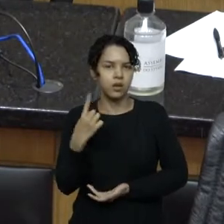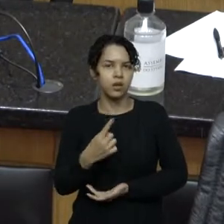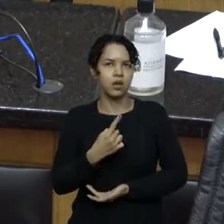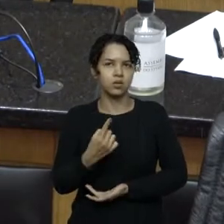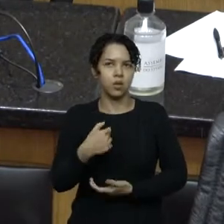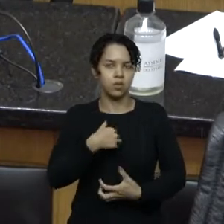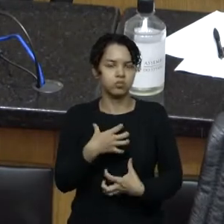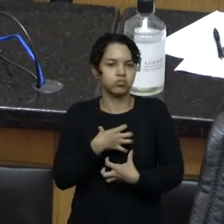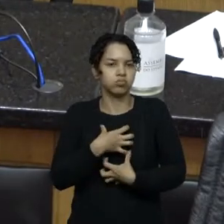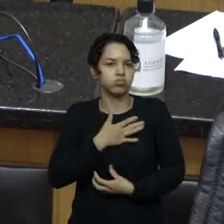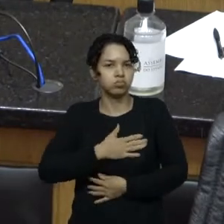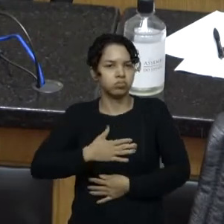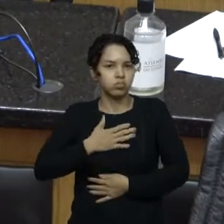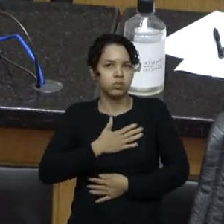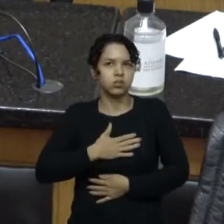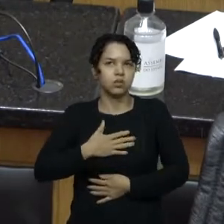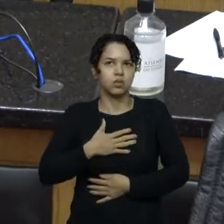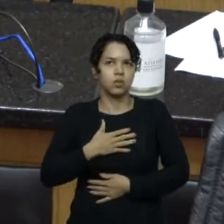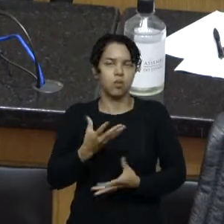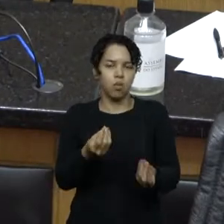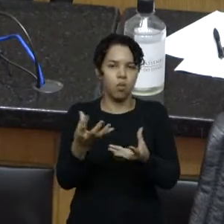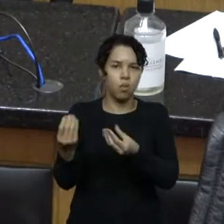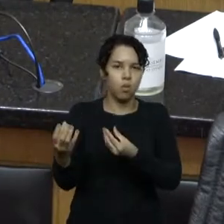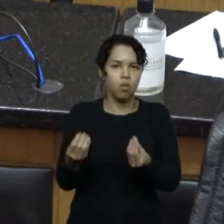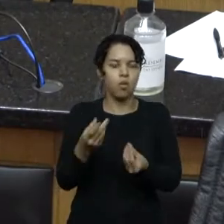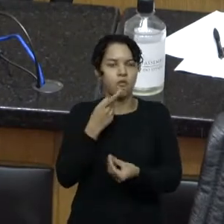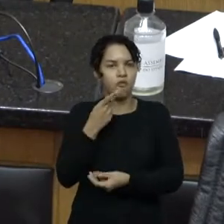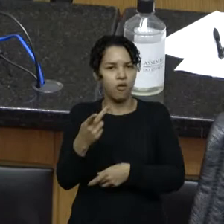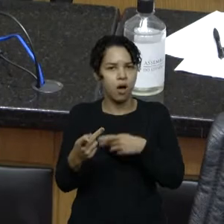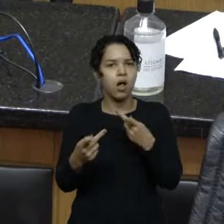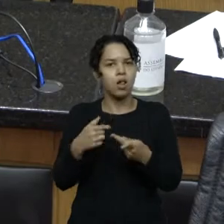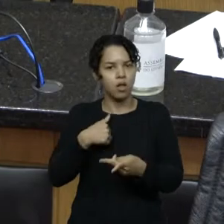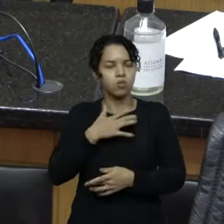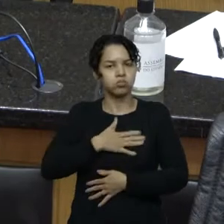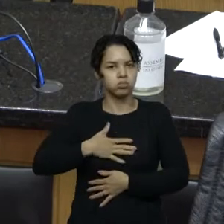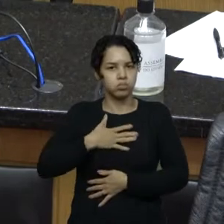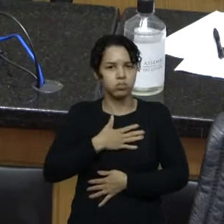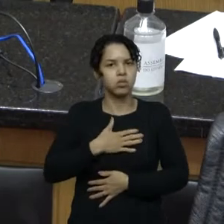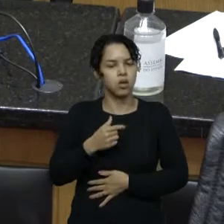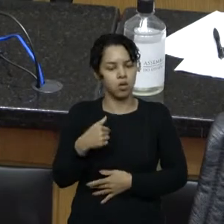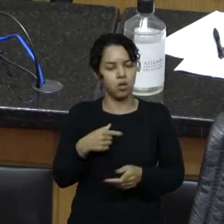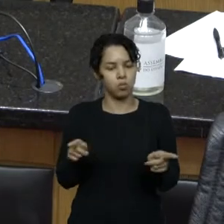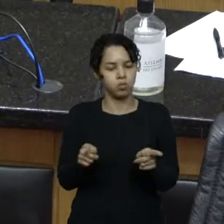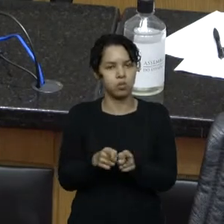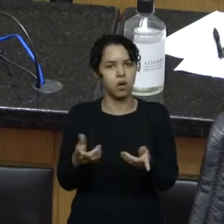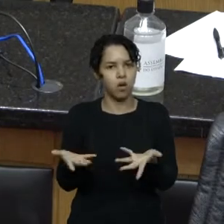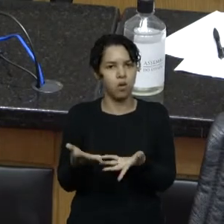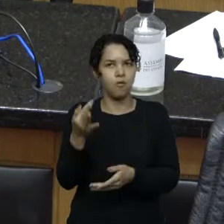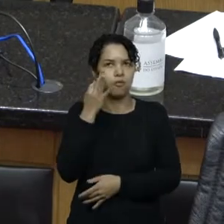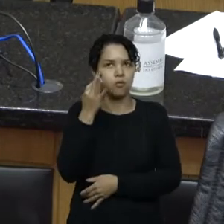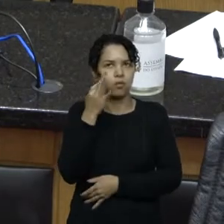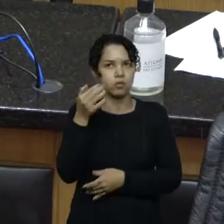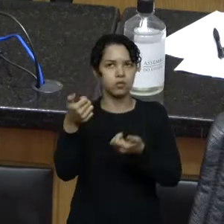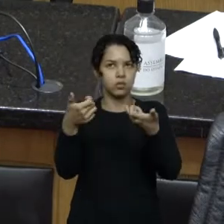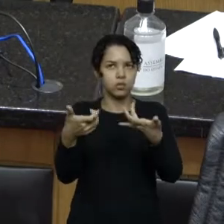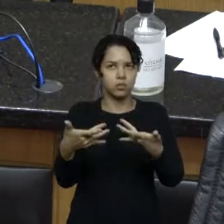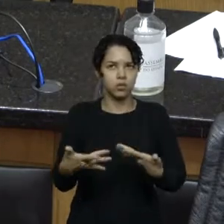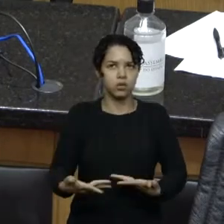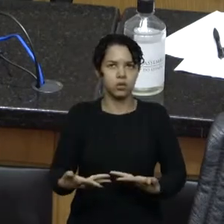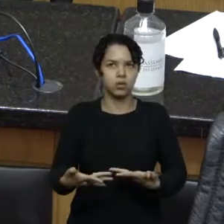maioria das falas dos colegas aqui que você é muito breve agora mesmo o Fernando krelling pontua